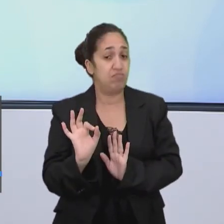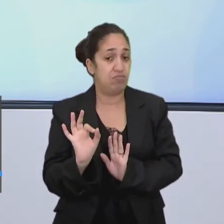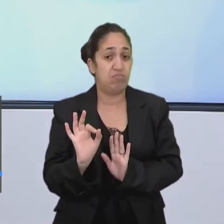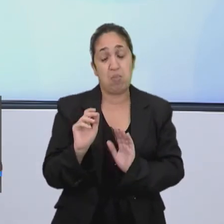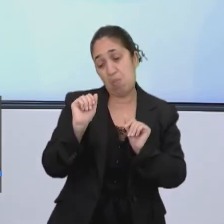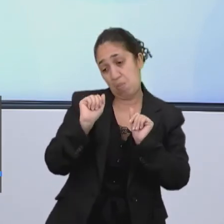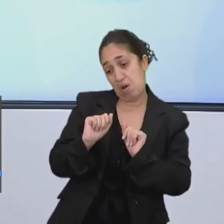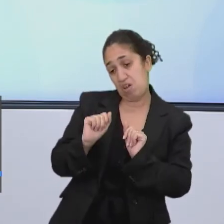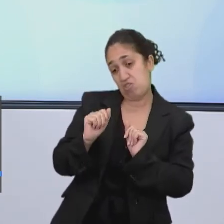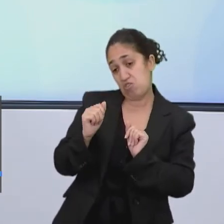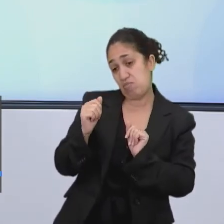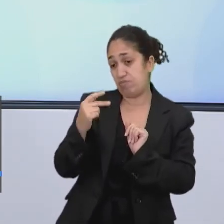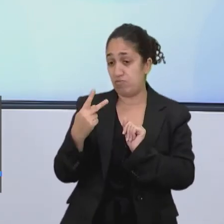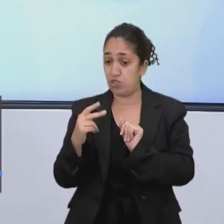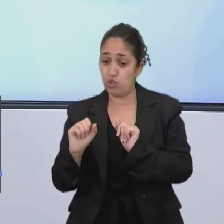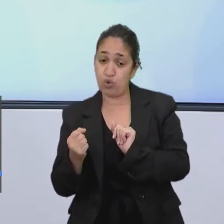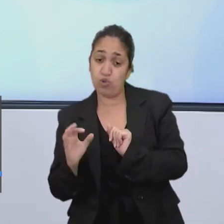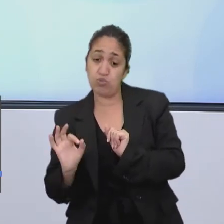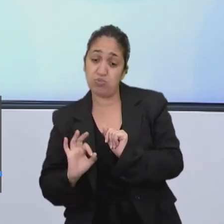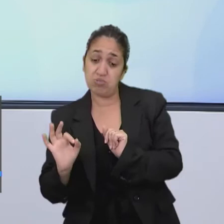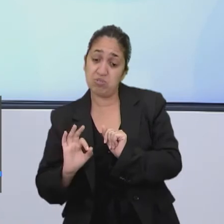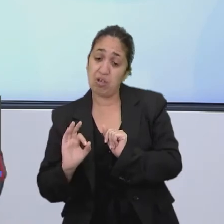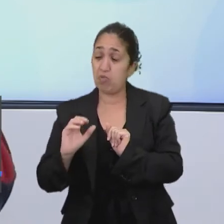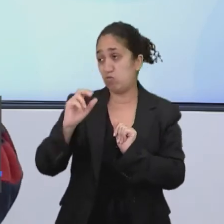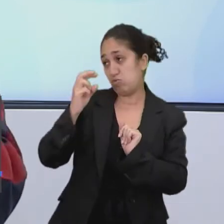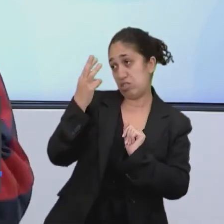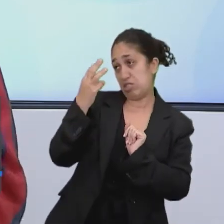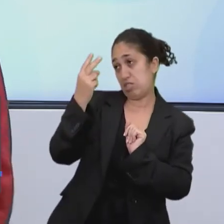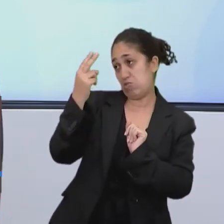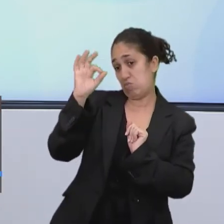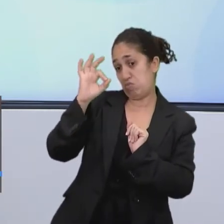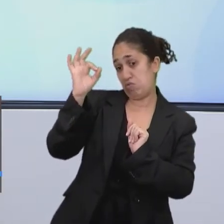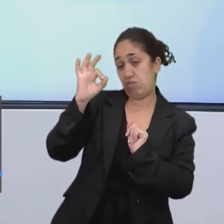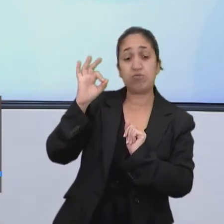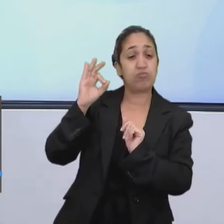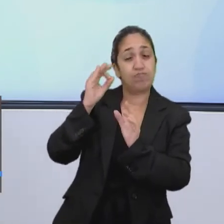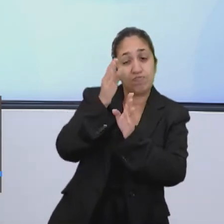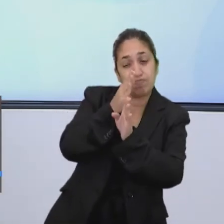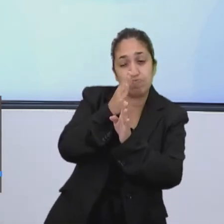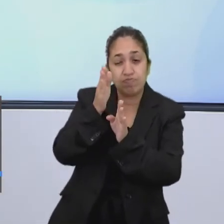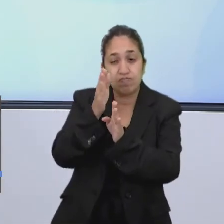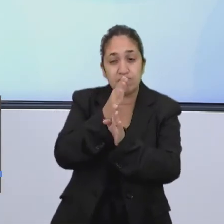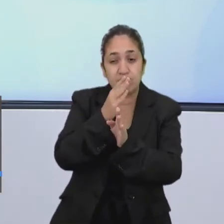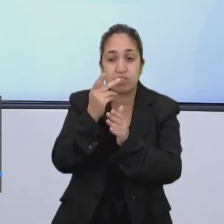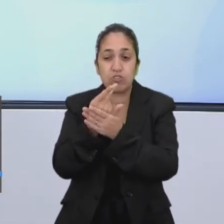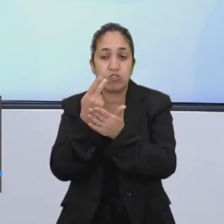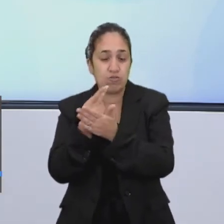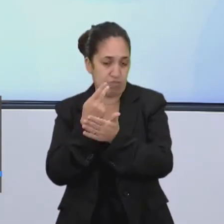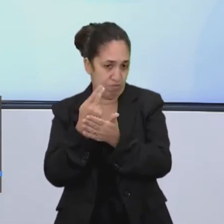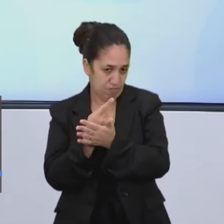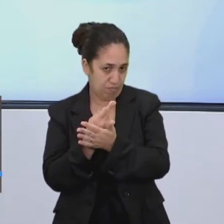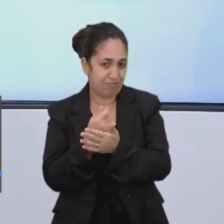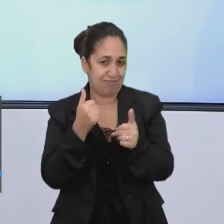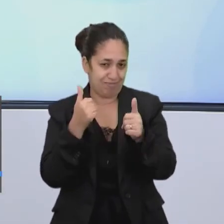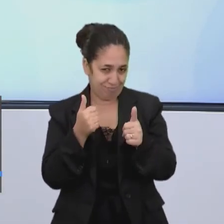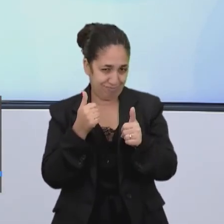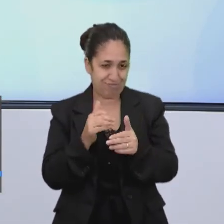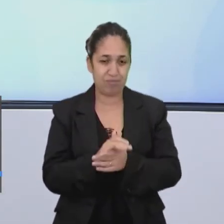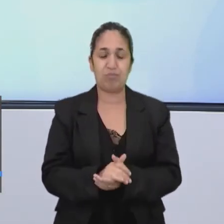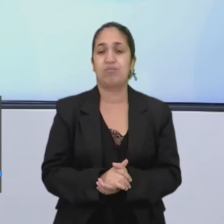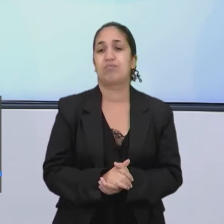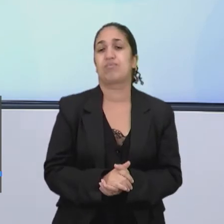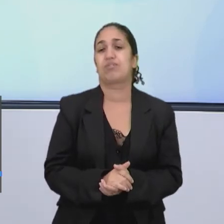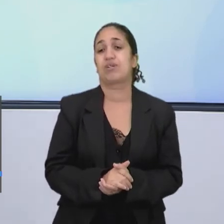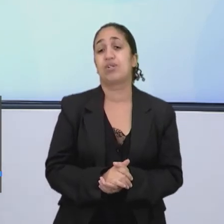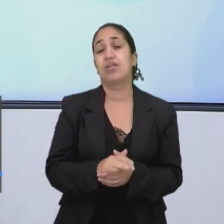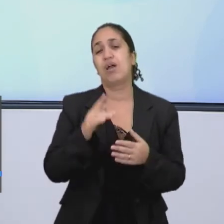ser 28% ou pode ser 32%, e isso está o quê? Isso está na margem de erro. Tudo bem? E aí o